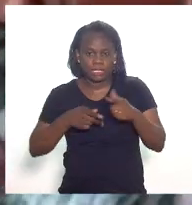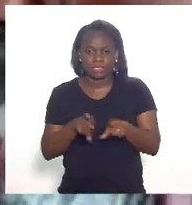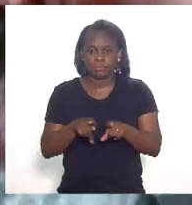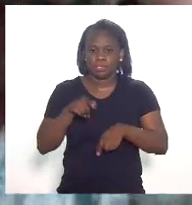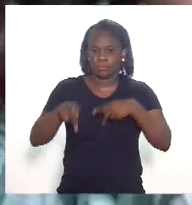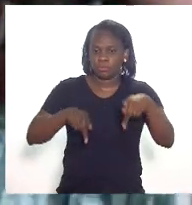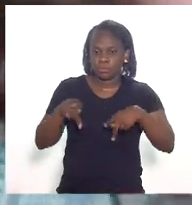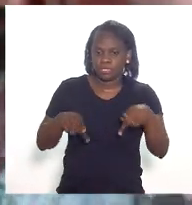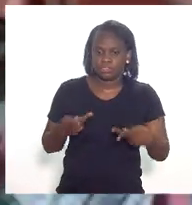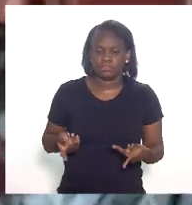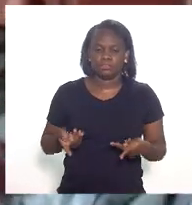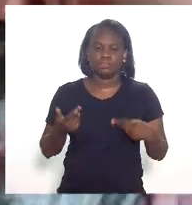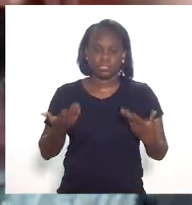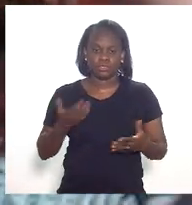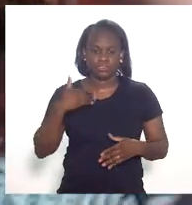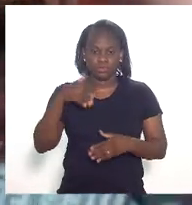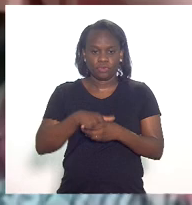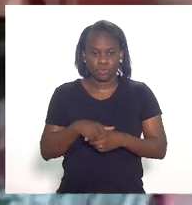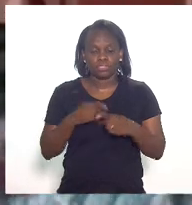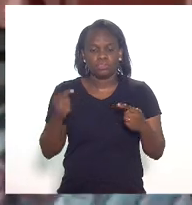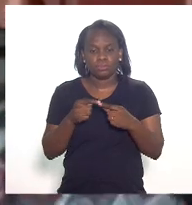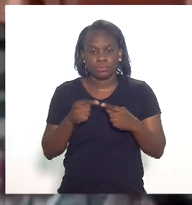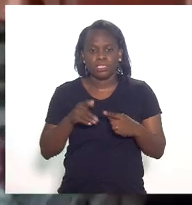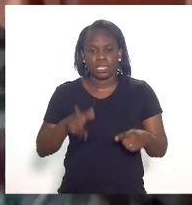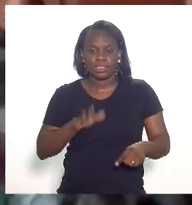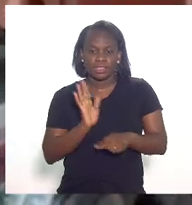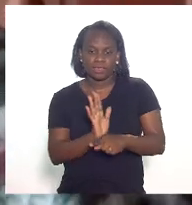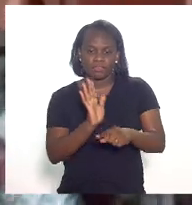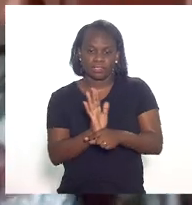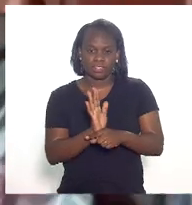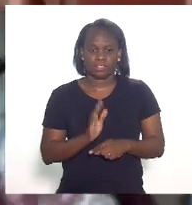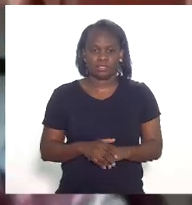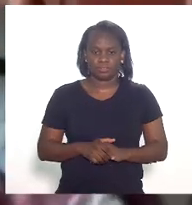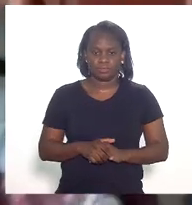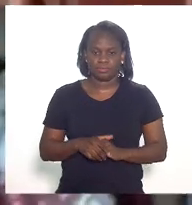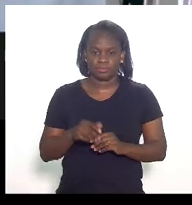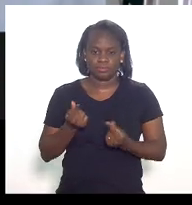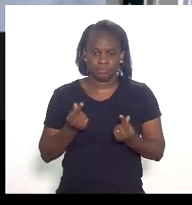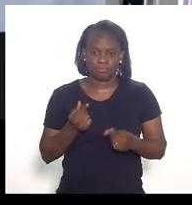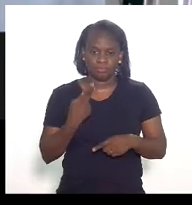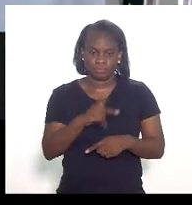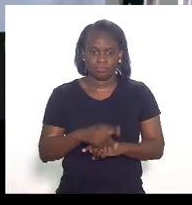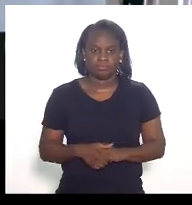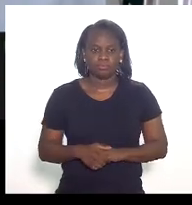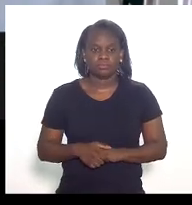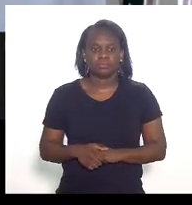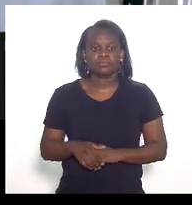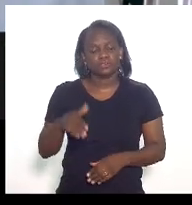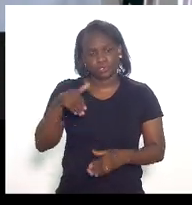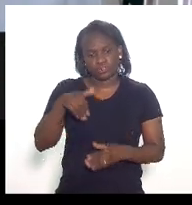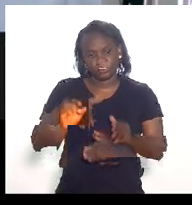população. Então, meu voto vai no sentido de defender a emenda. O meu voto é